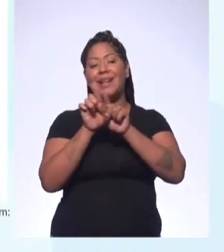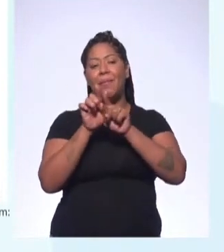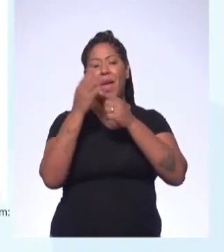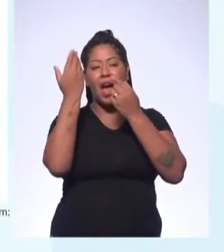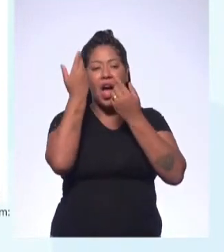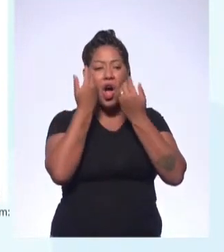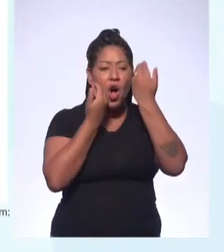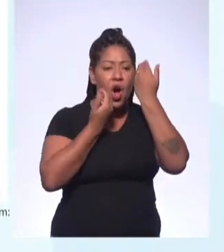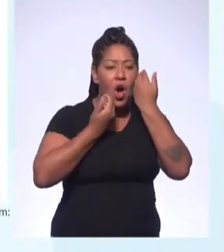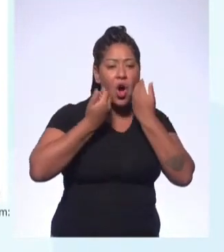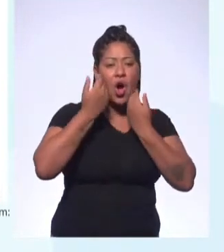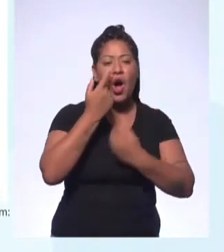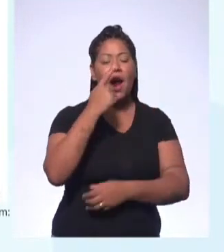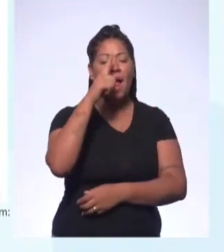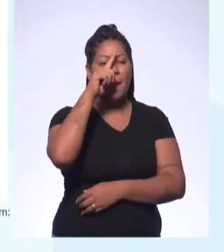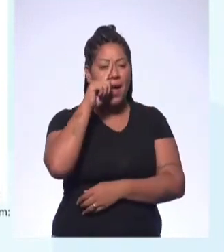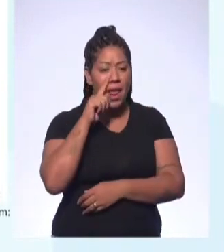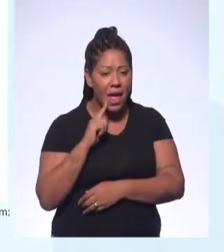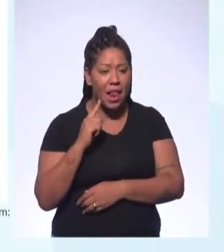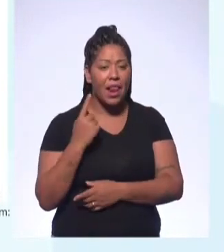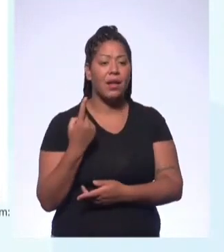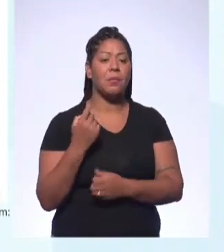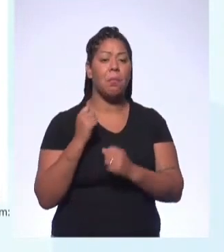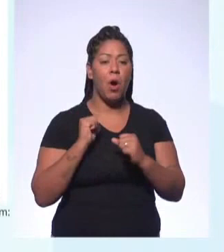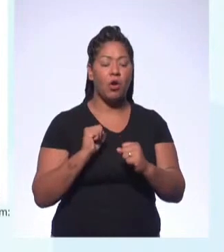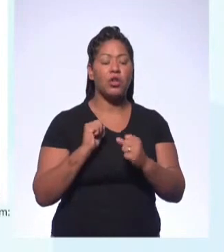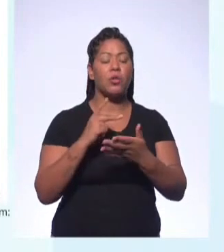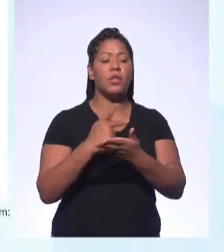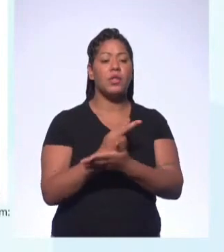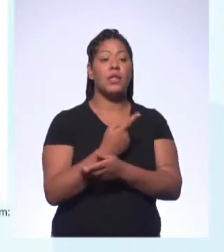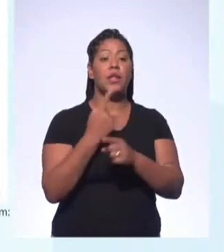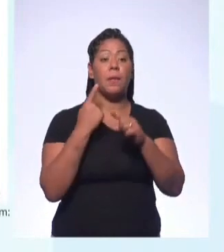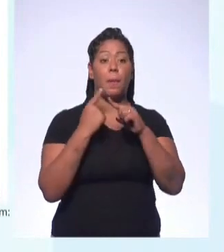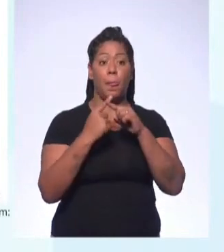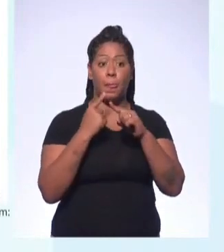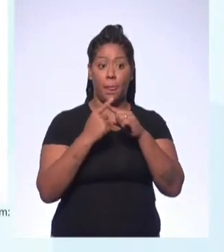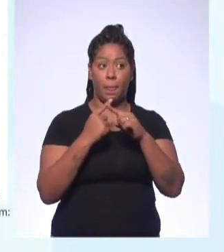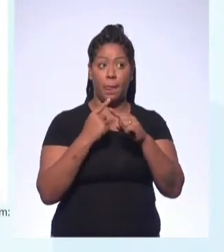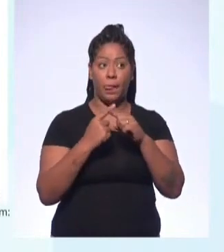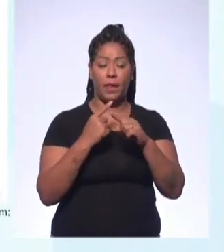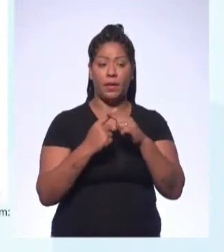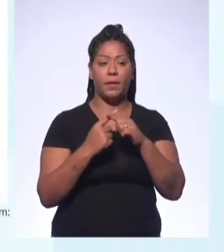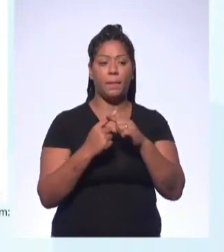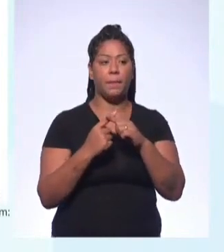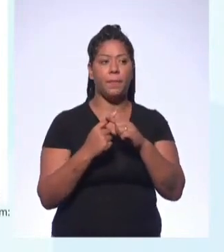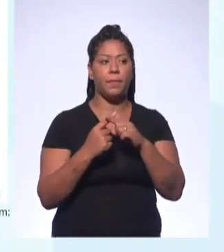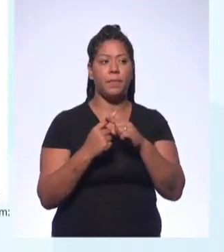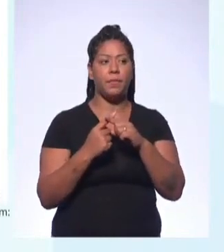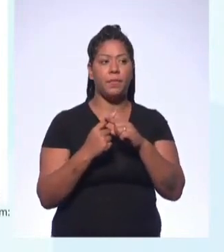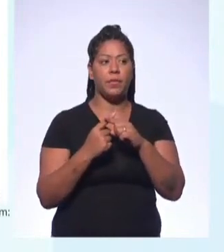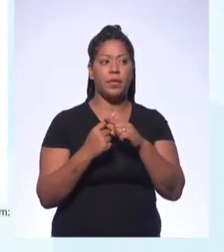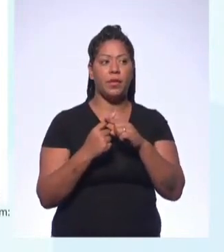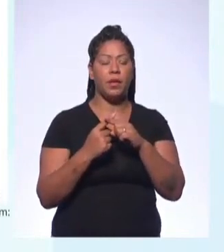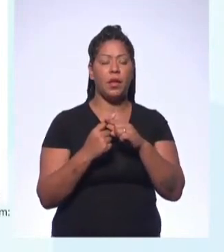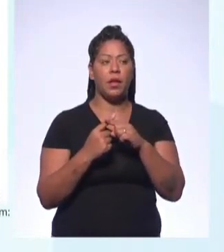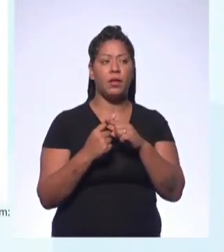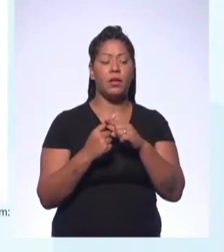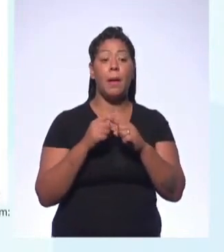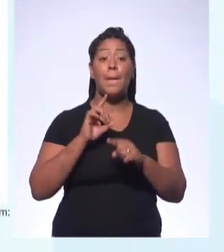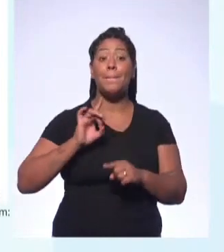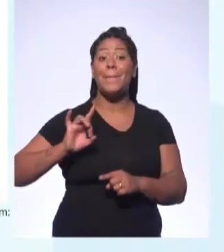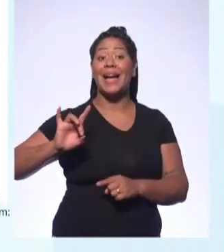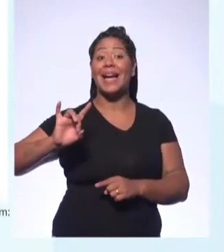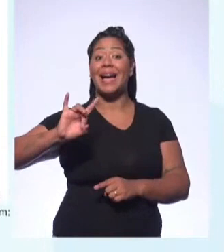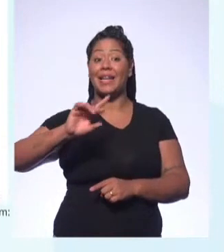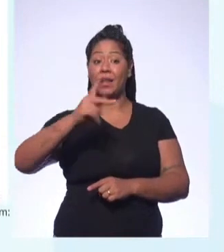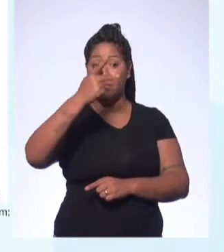que é a icterícia, né? E aí ela pode vir a ter cirrose hepática e óbvio. Peraí, mas não falou que é assintomático? Então, para cada